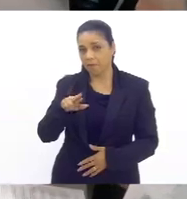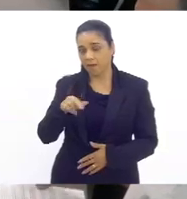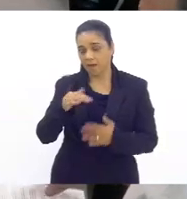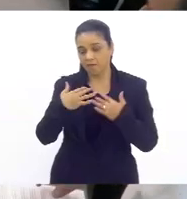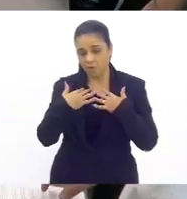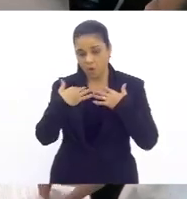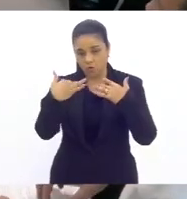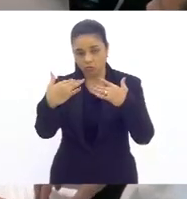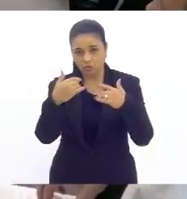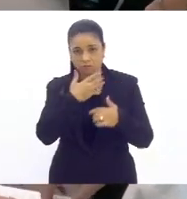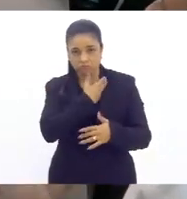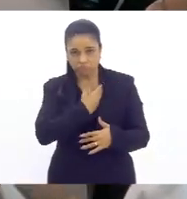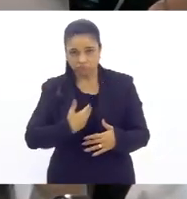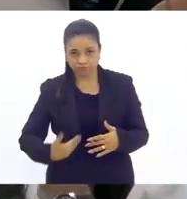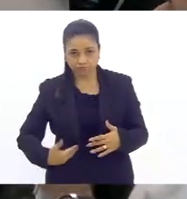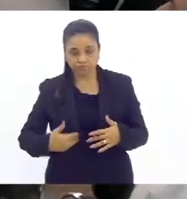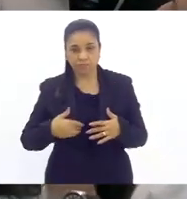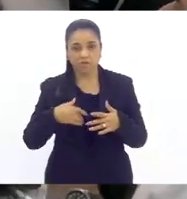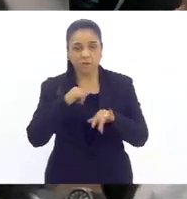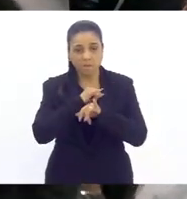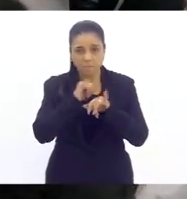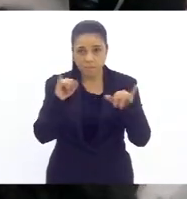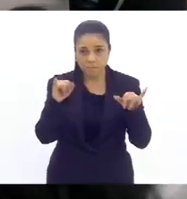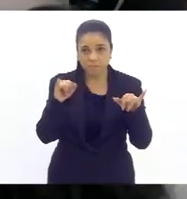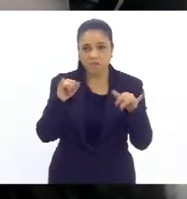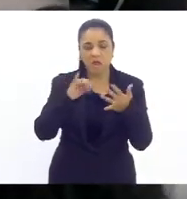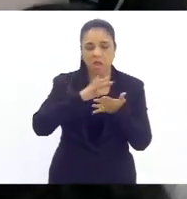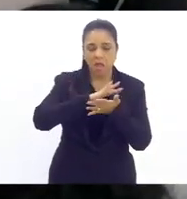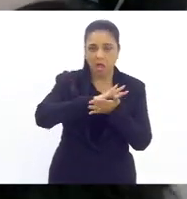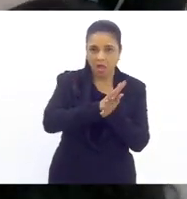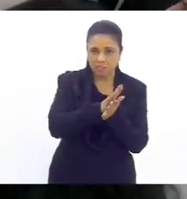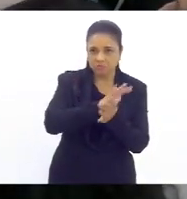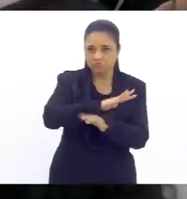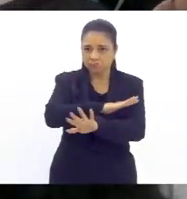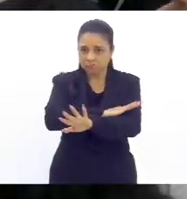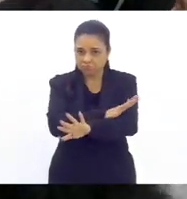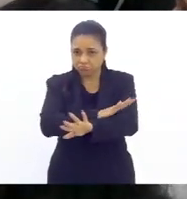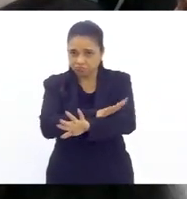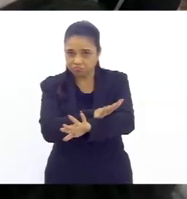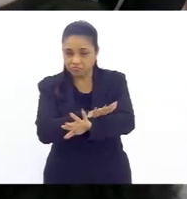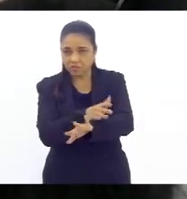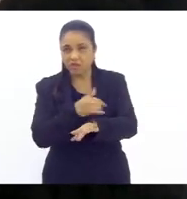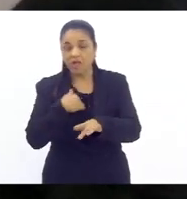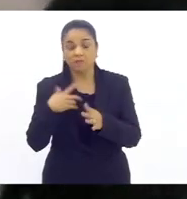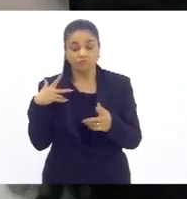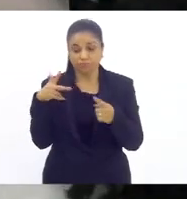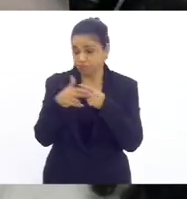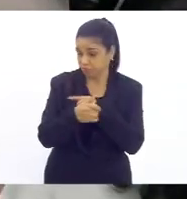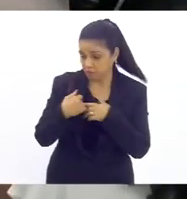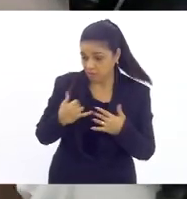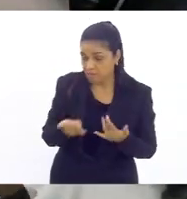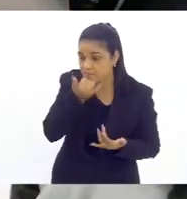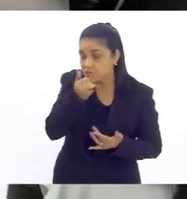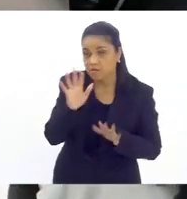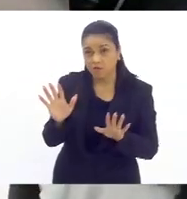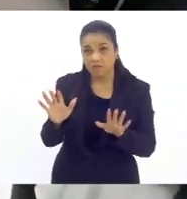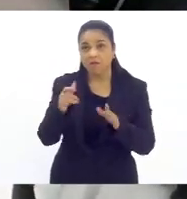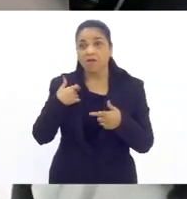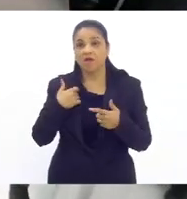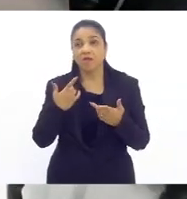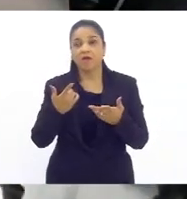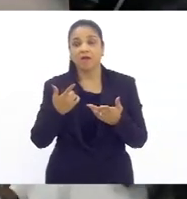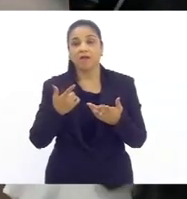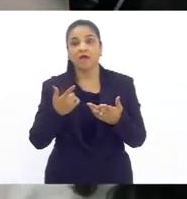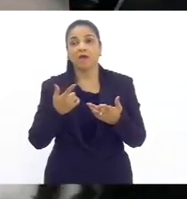contra intolerância o racismo ou outras depois a nossa eu tava falando uma coisa interrompida aquilo nós vamos